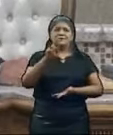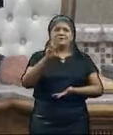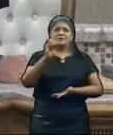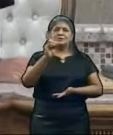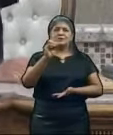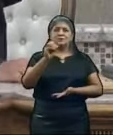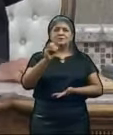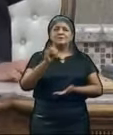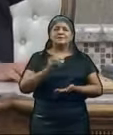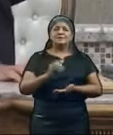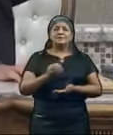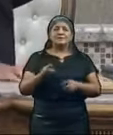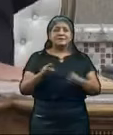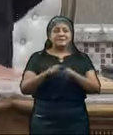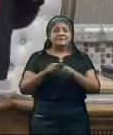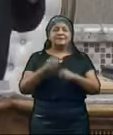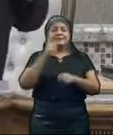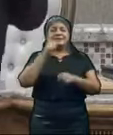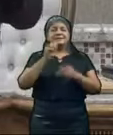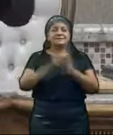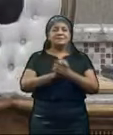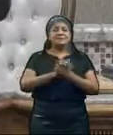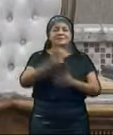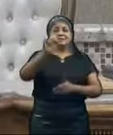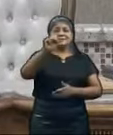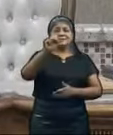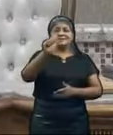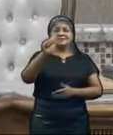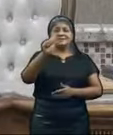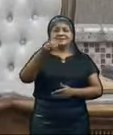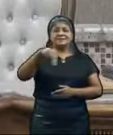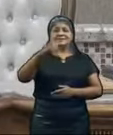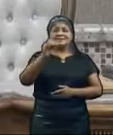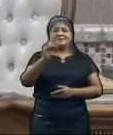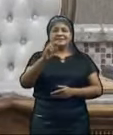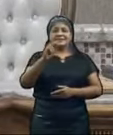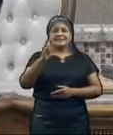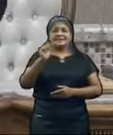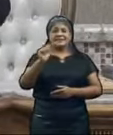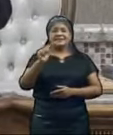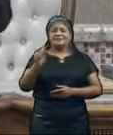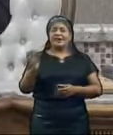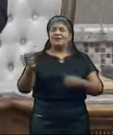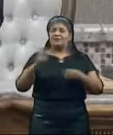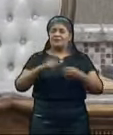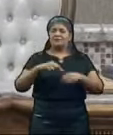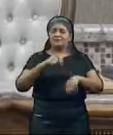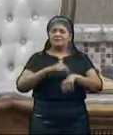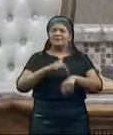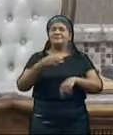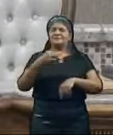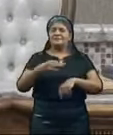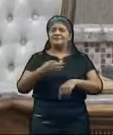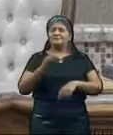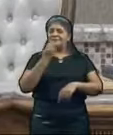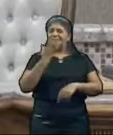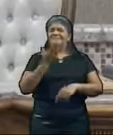de onde os looks devia ter saído né Ah mas tá bom voltar a tempo